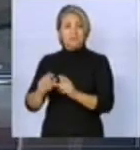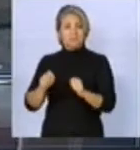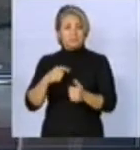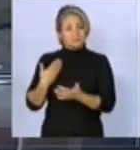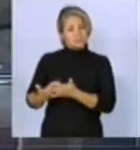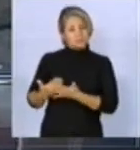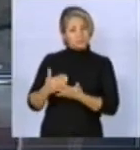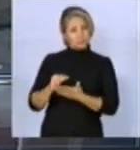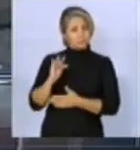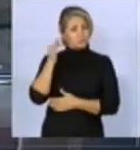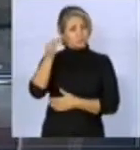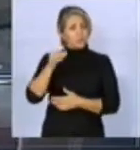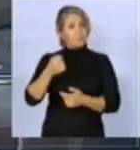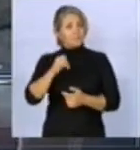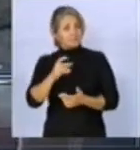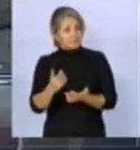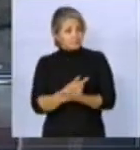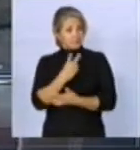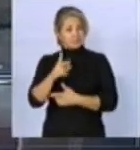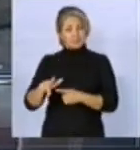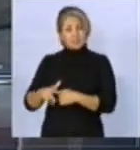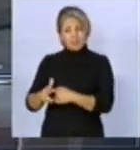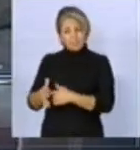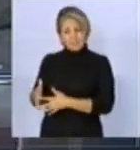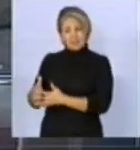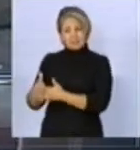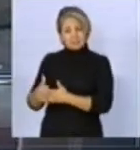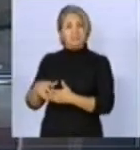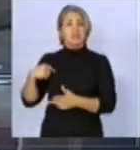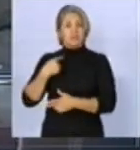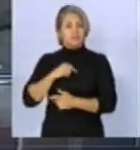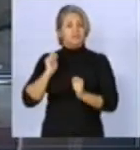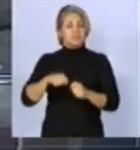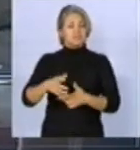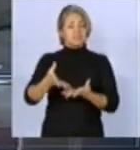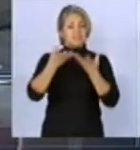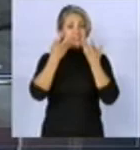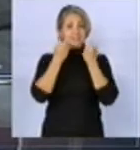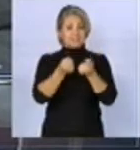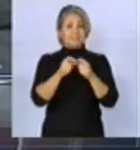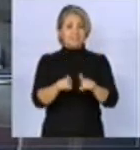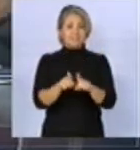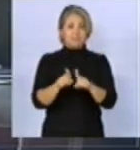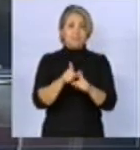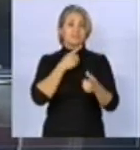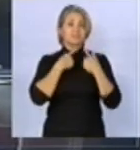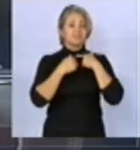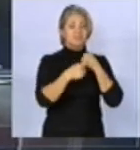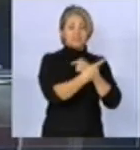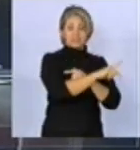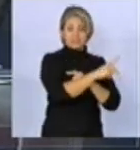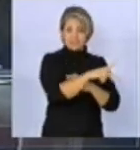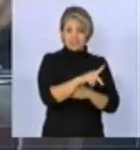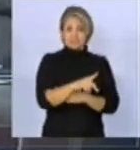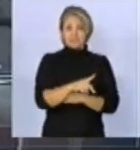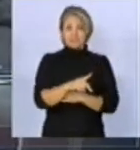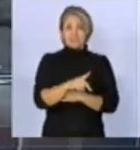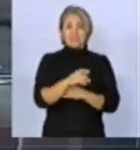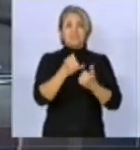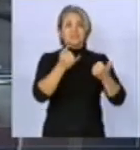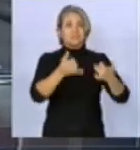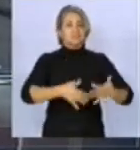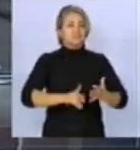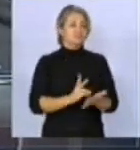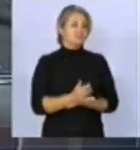estudo para que quando vi esse negócio de mecanização a gente a gente leva em consideração os interesses dele a gente veio aqui e referido e